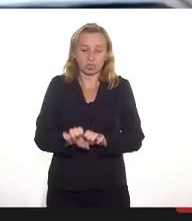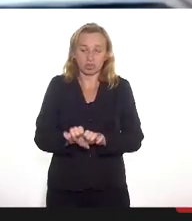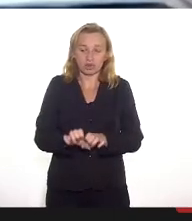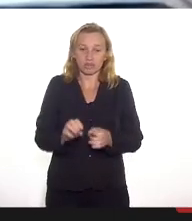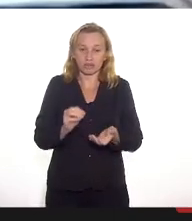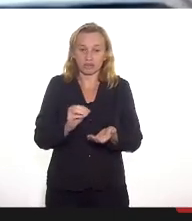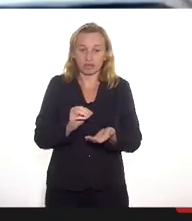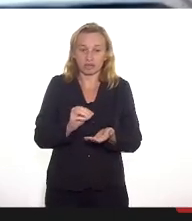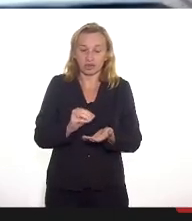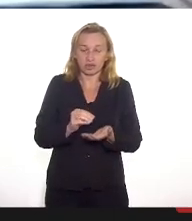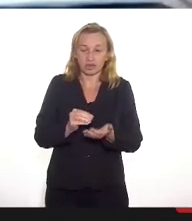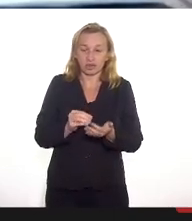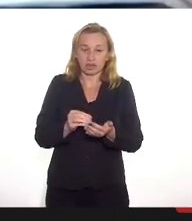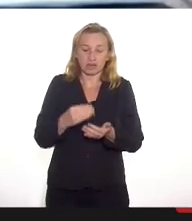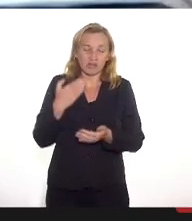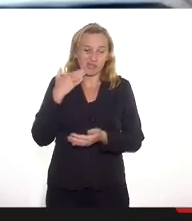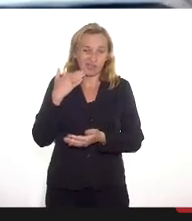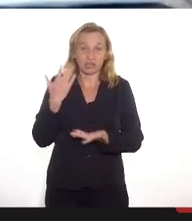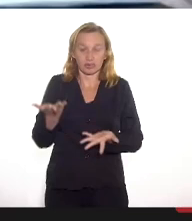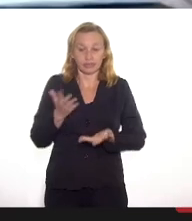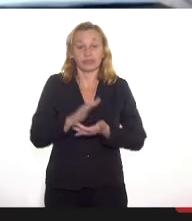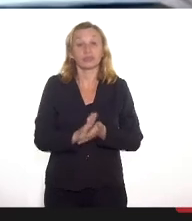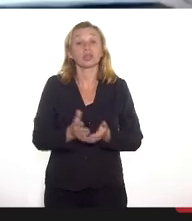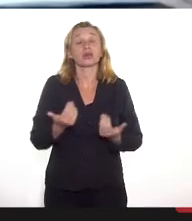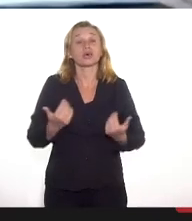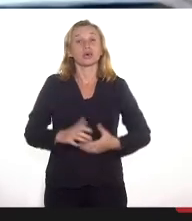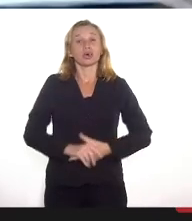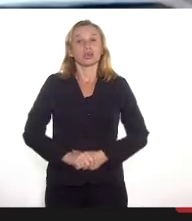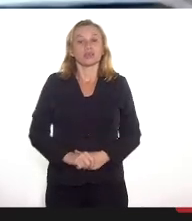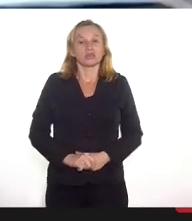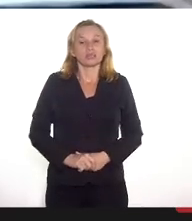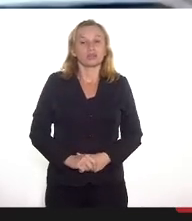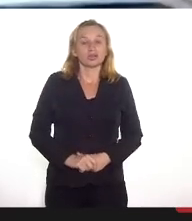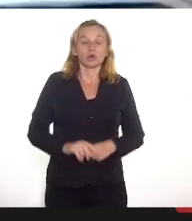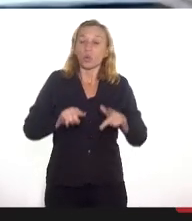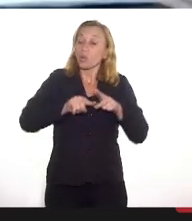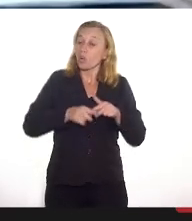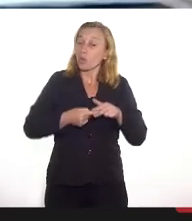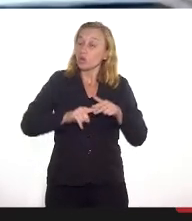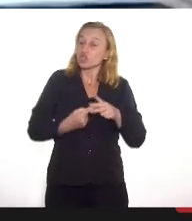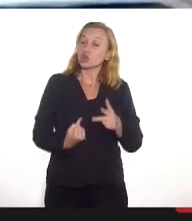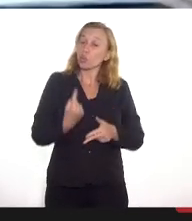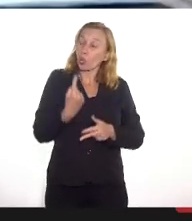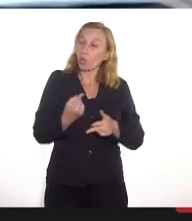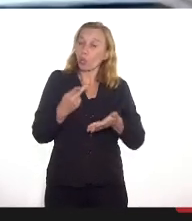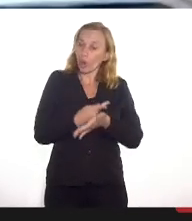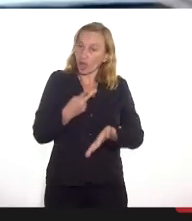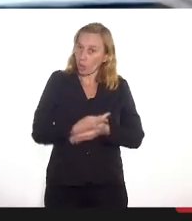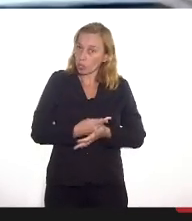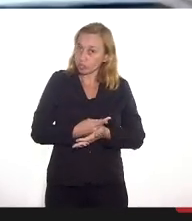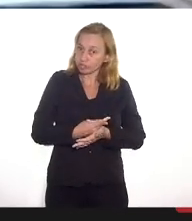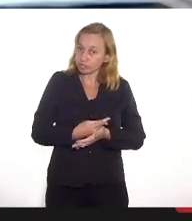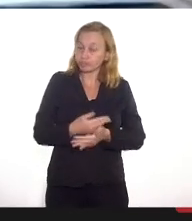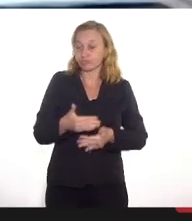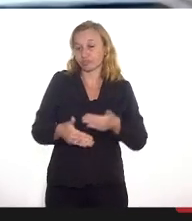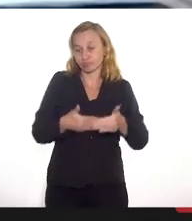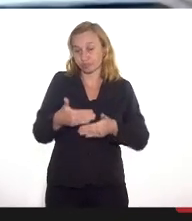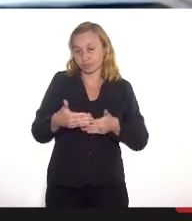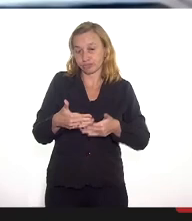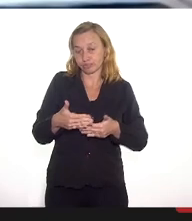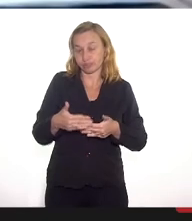exemplo do lado agora você tem tempo então corrigir Talvez um erro que estava com ela nesse processo da